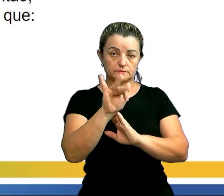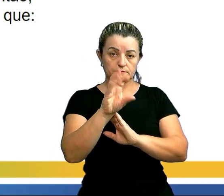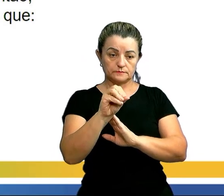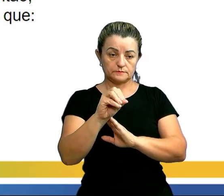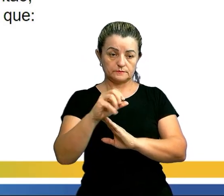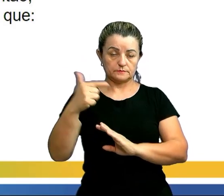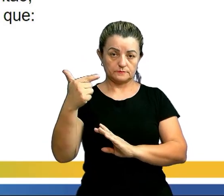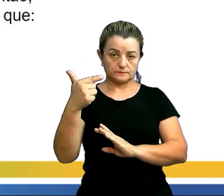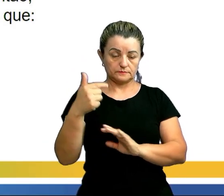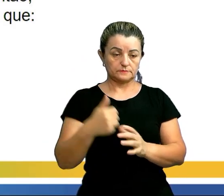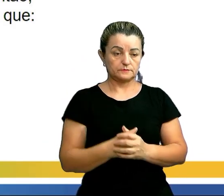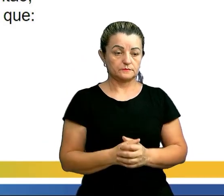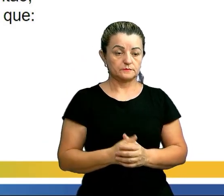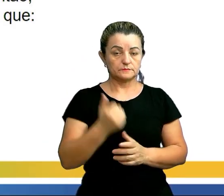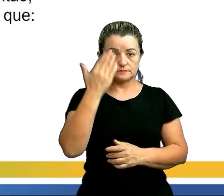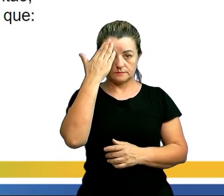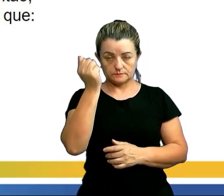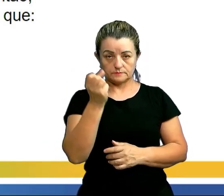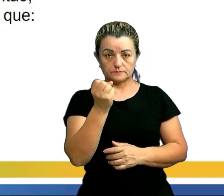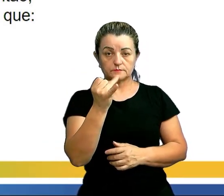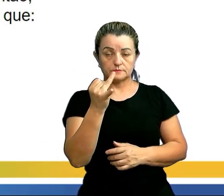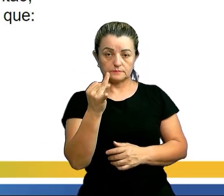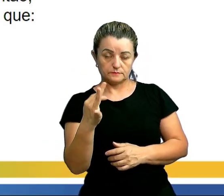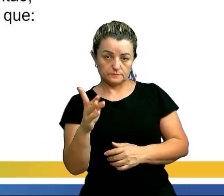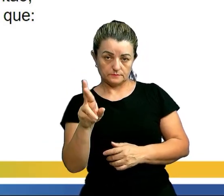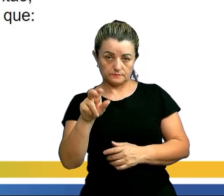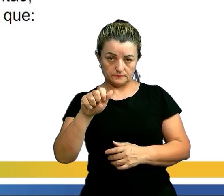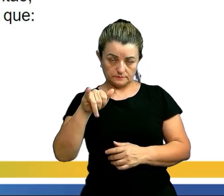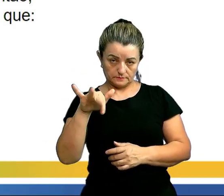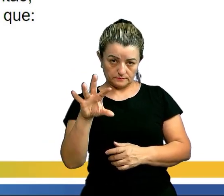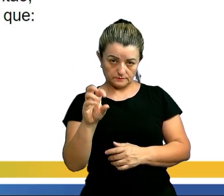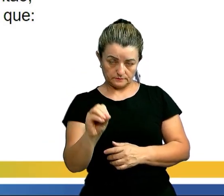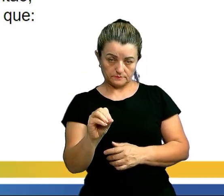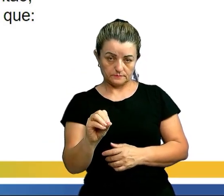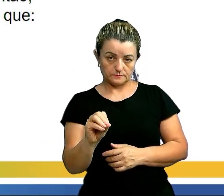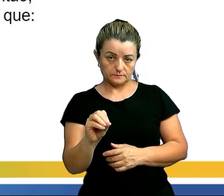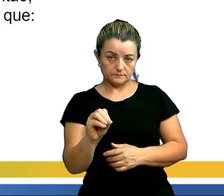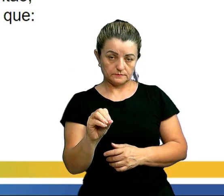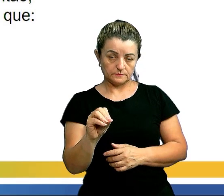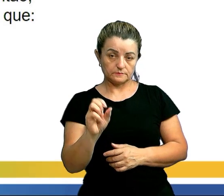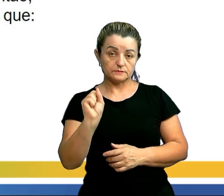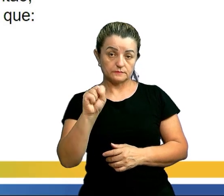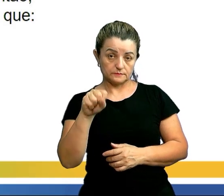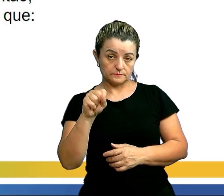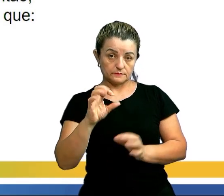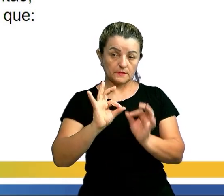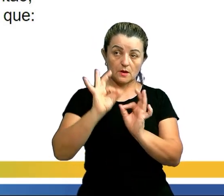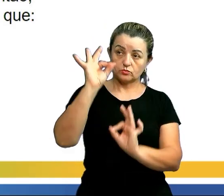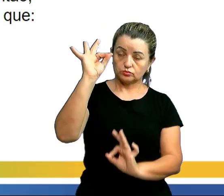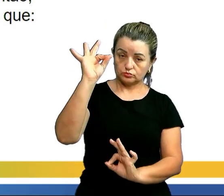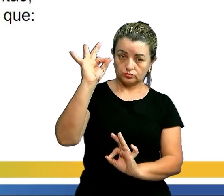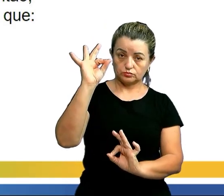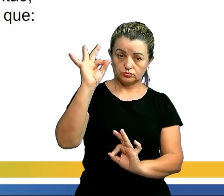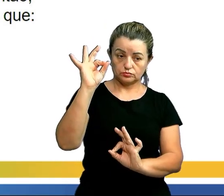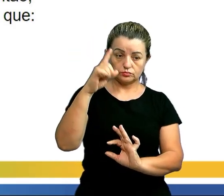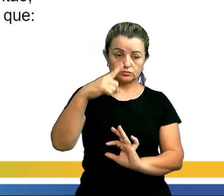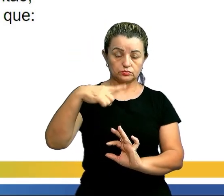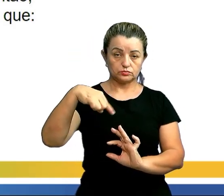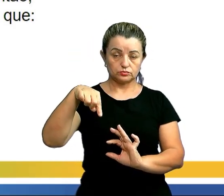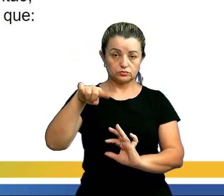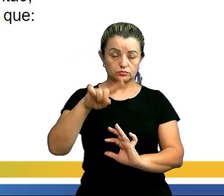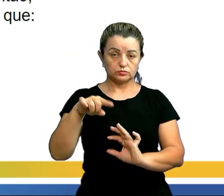3. Sabendo que o valor do raio, se traçarmos o triângulo AOB, o raio será a sua altura. No hexágono,